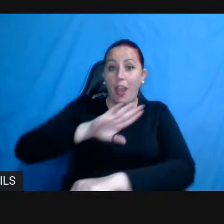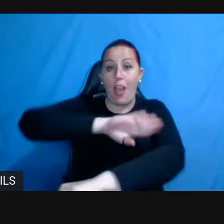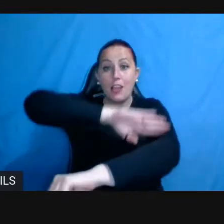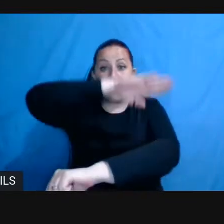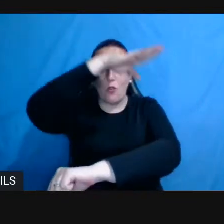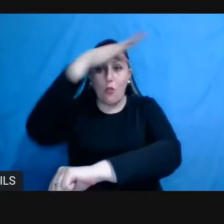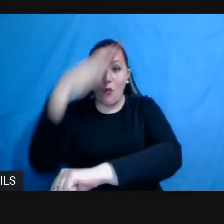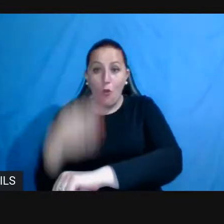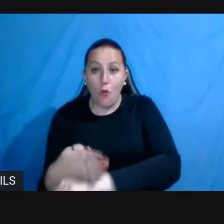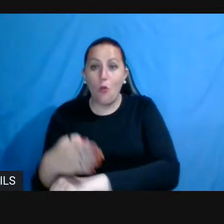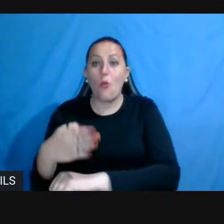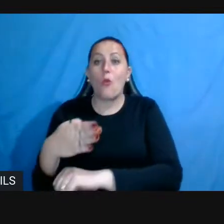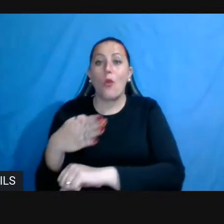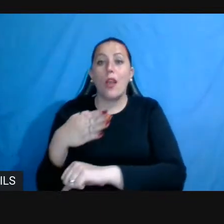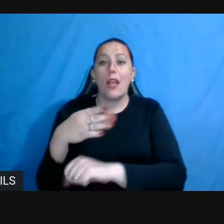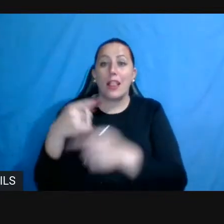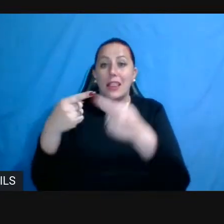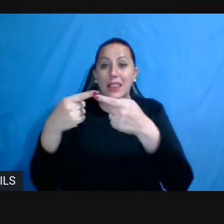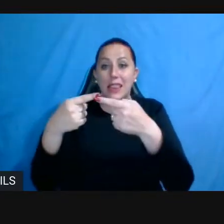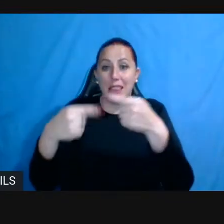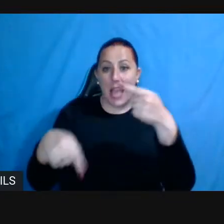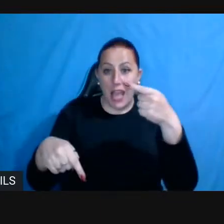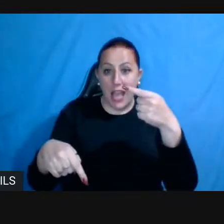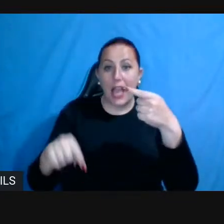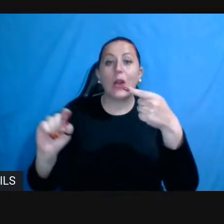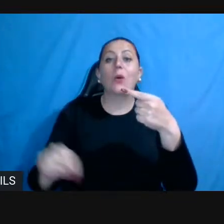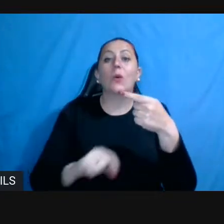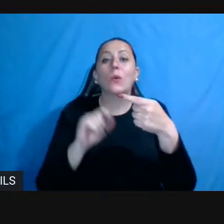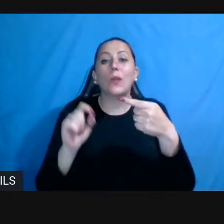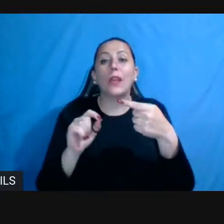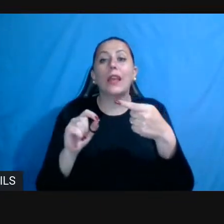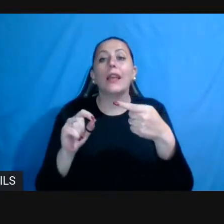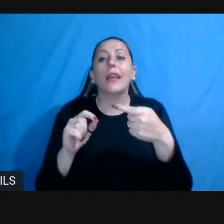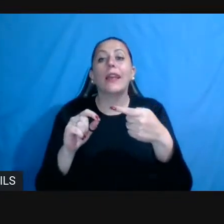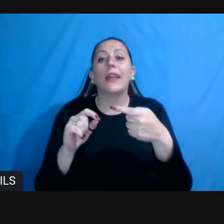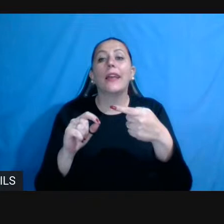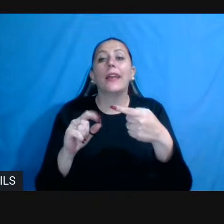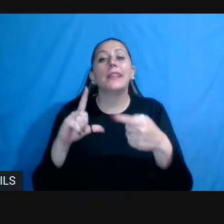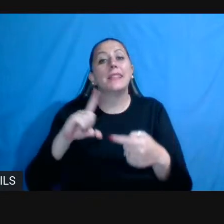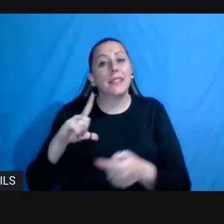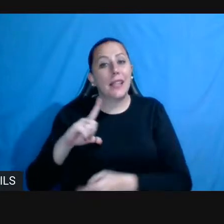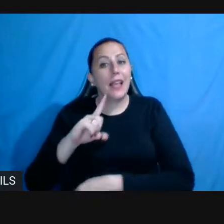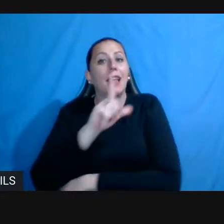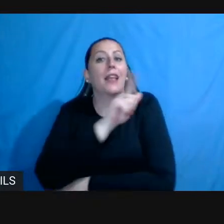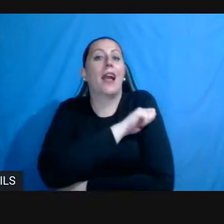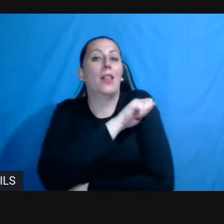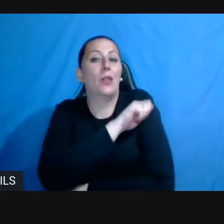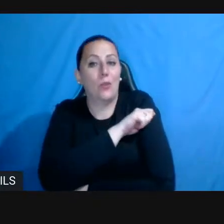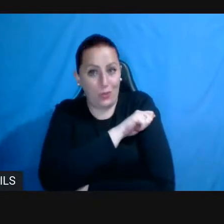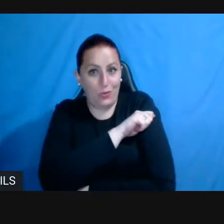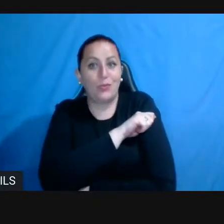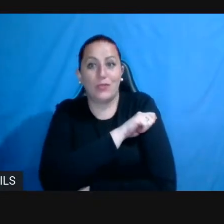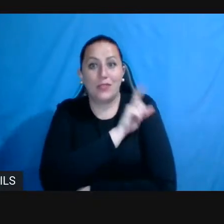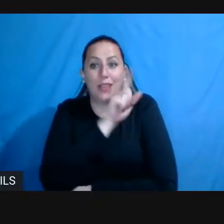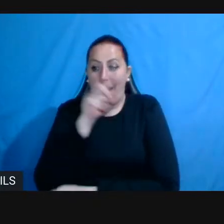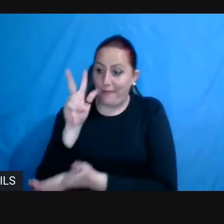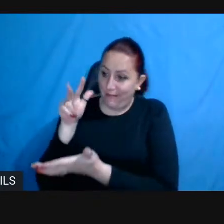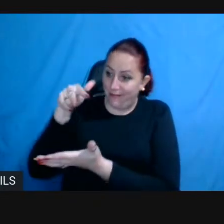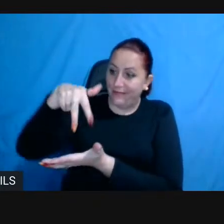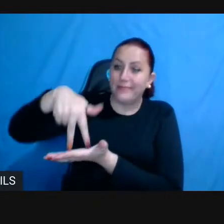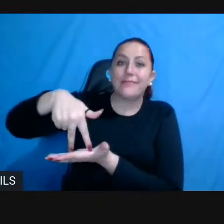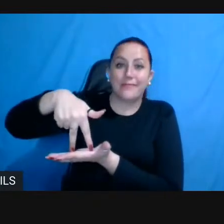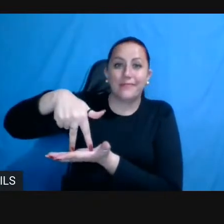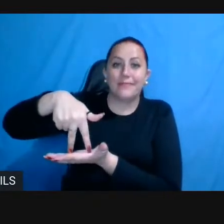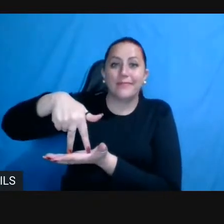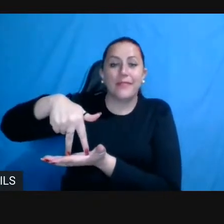inauguração sem, de fato, que os estudantes tivessem, que são os protagonistas, né, das